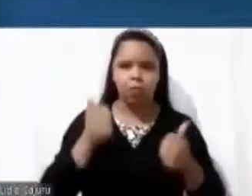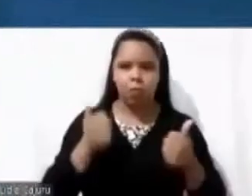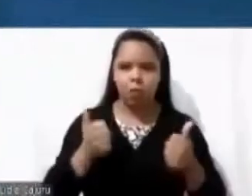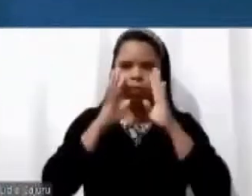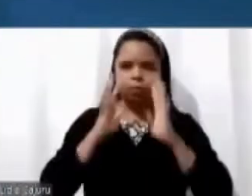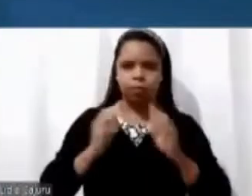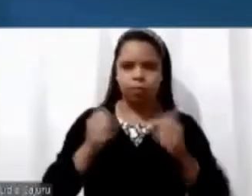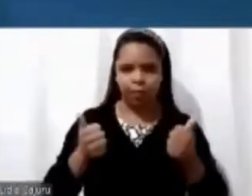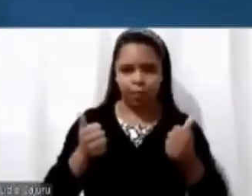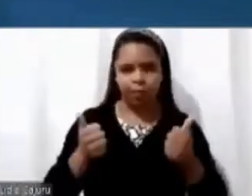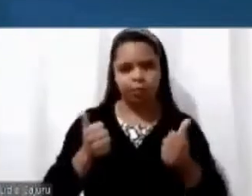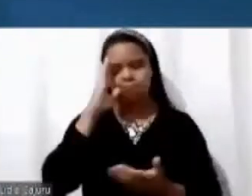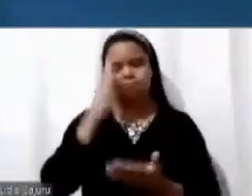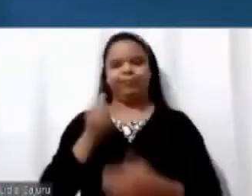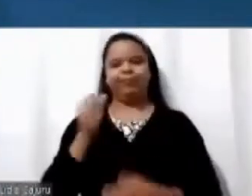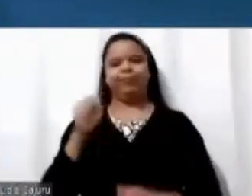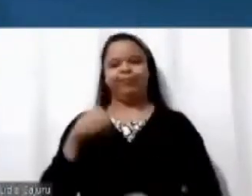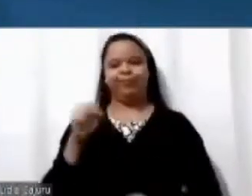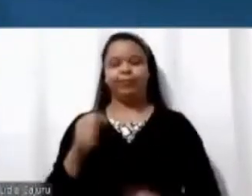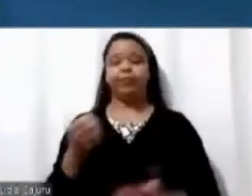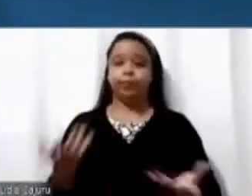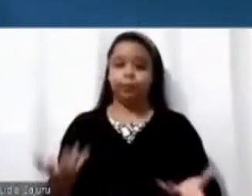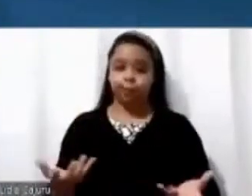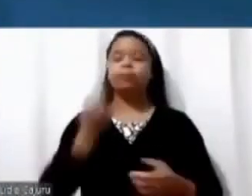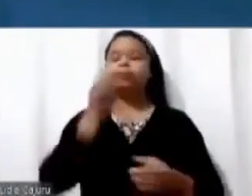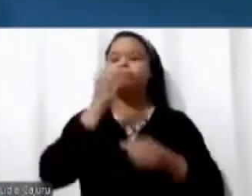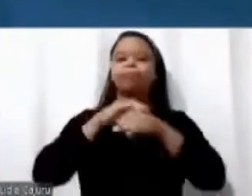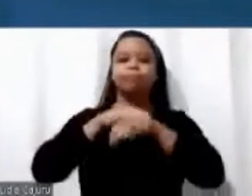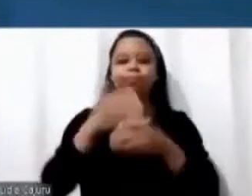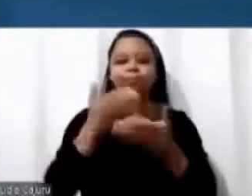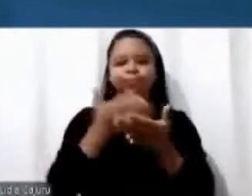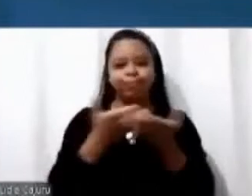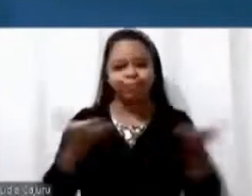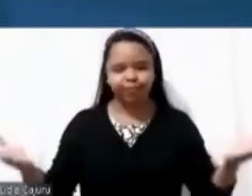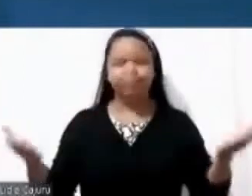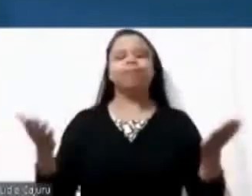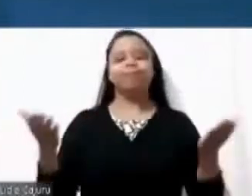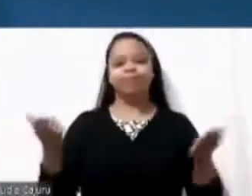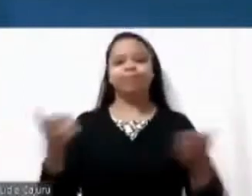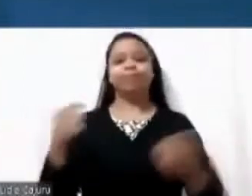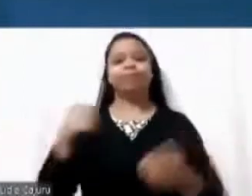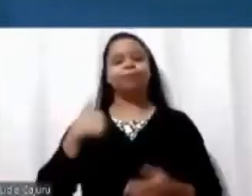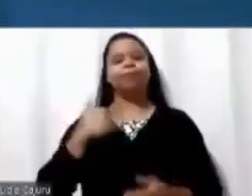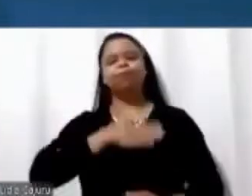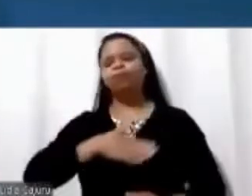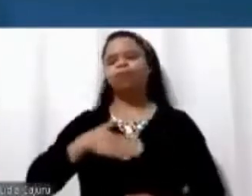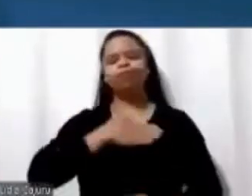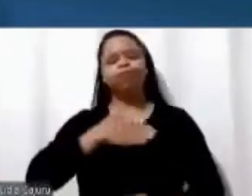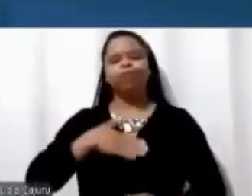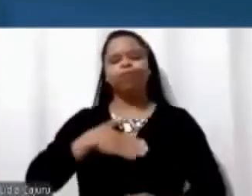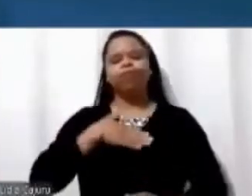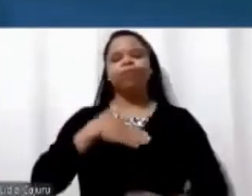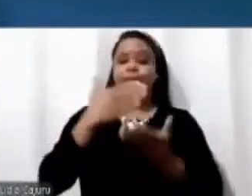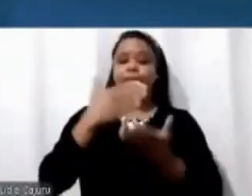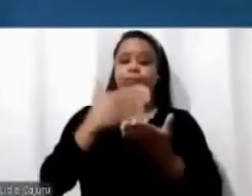Creio que sim. Então, extraordinária noite a todos. É com grande prazer que eu dou início